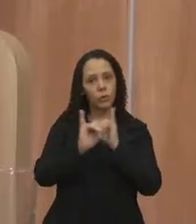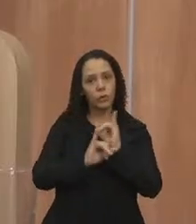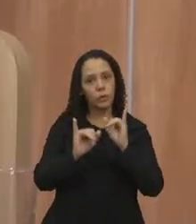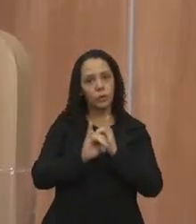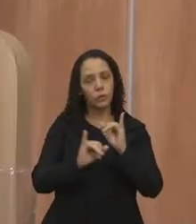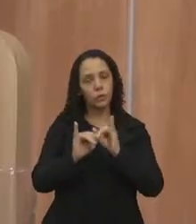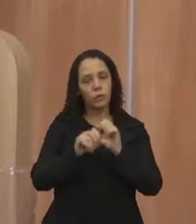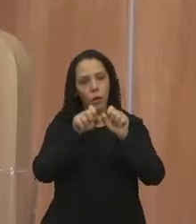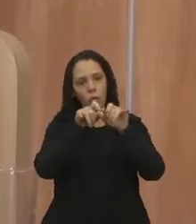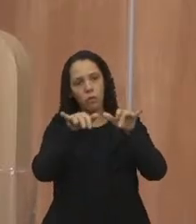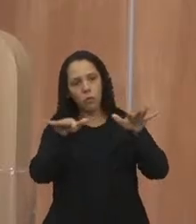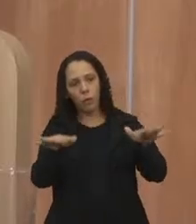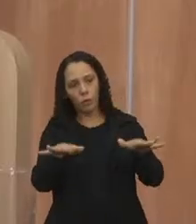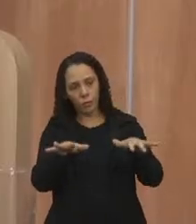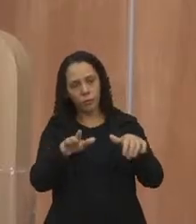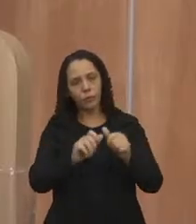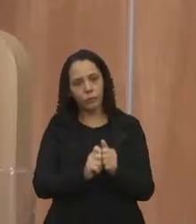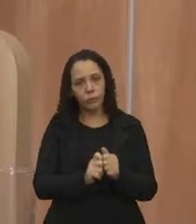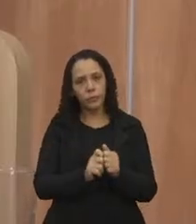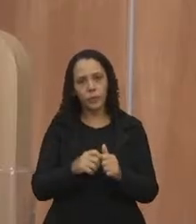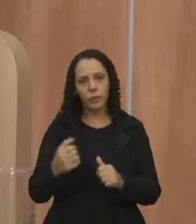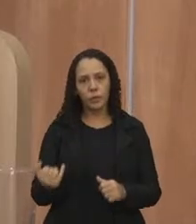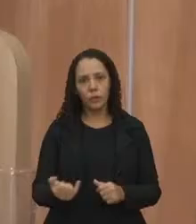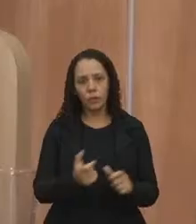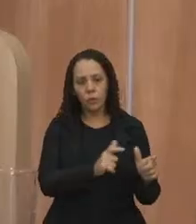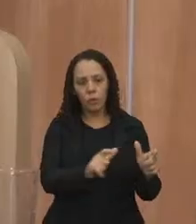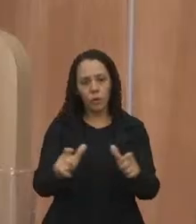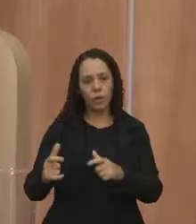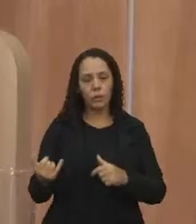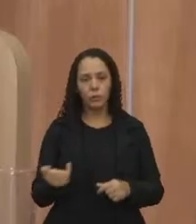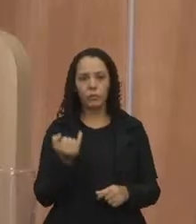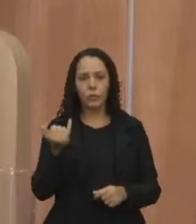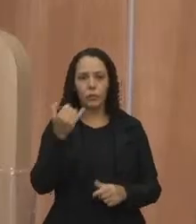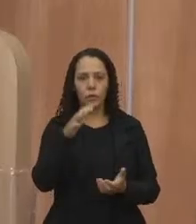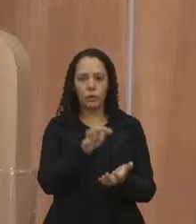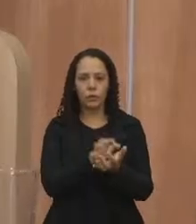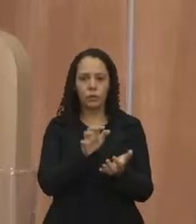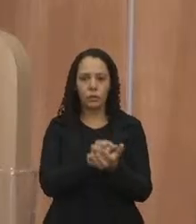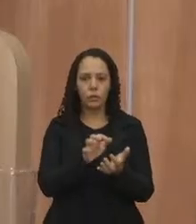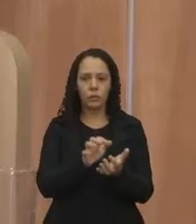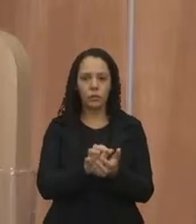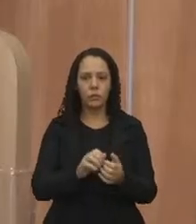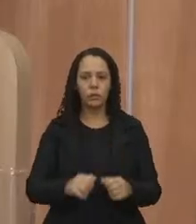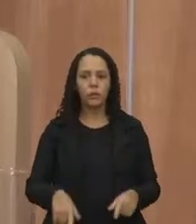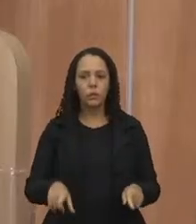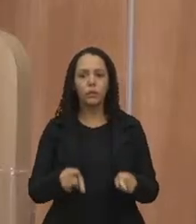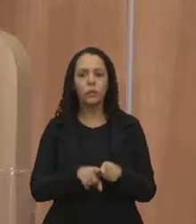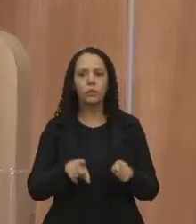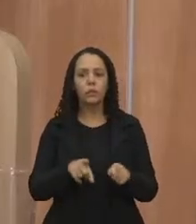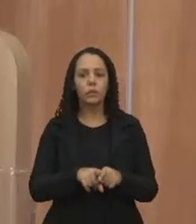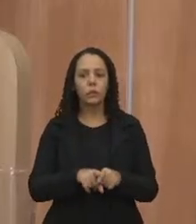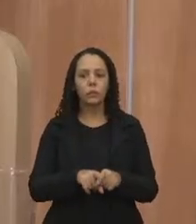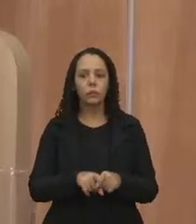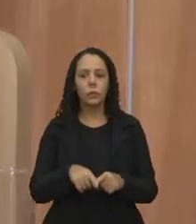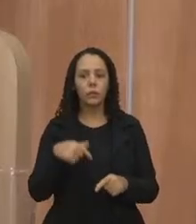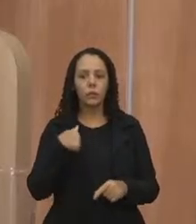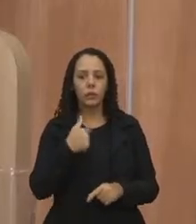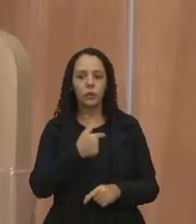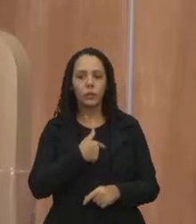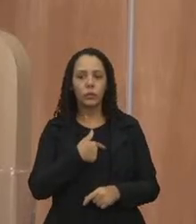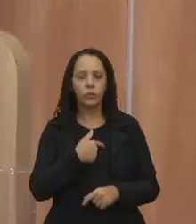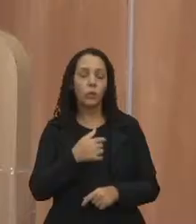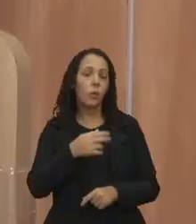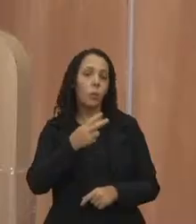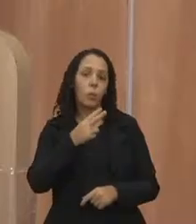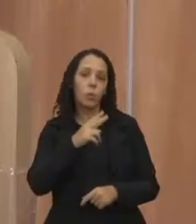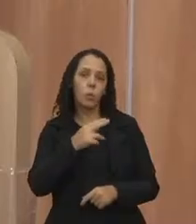que você citou e outros, né, tão importantes na nossa cidade. E a gente também, a gente não pode gastar com publicidade,